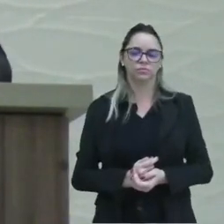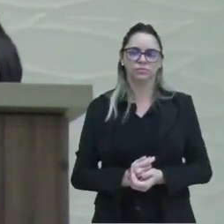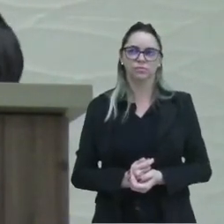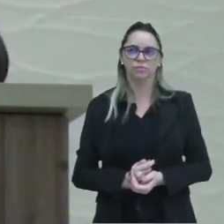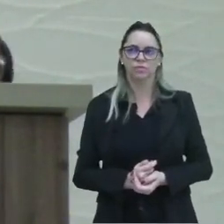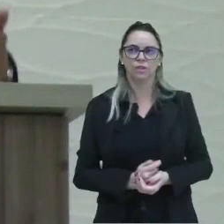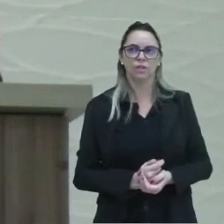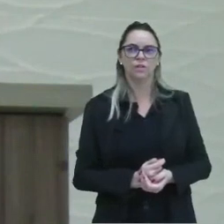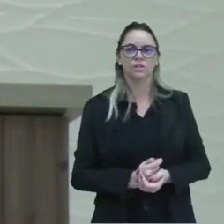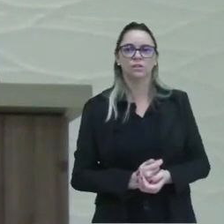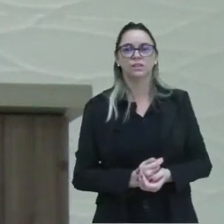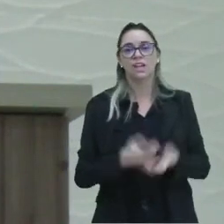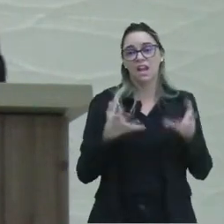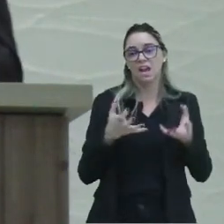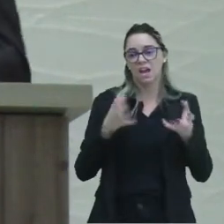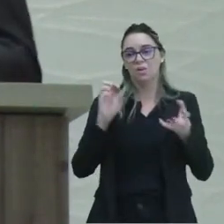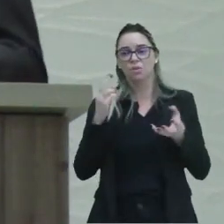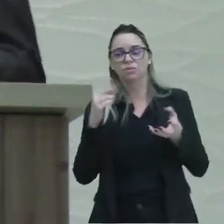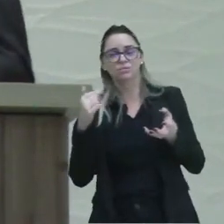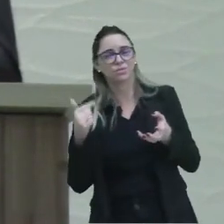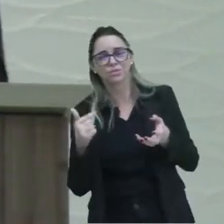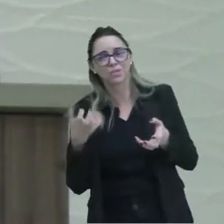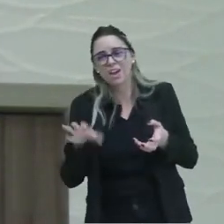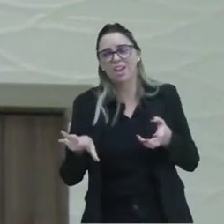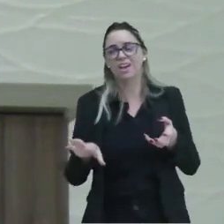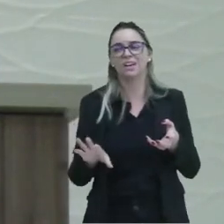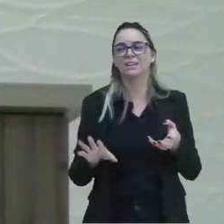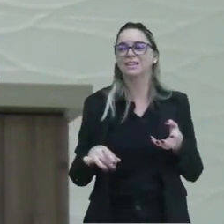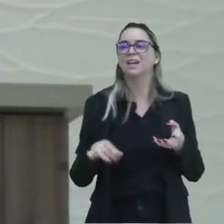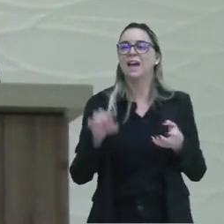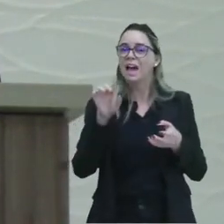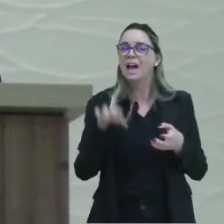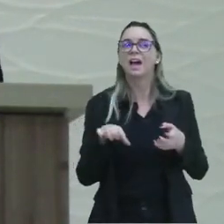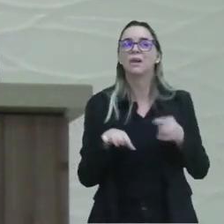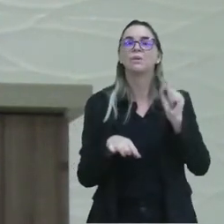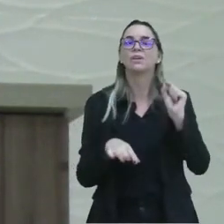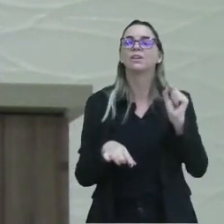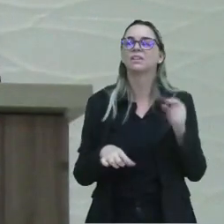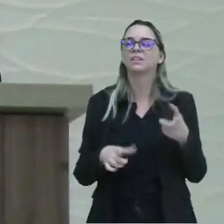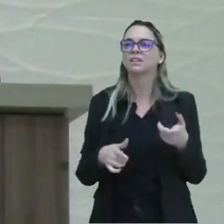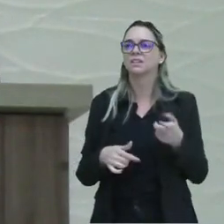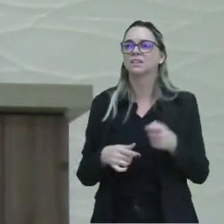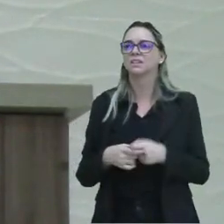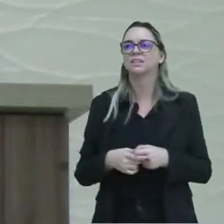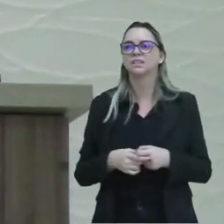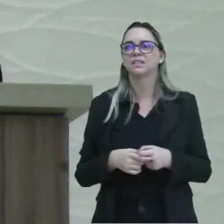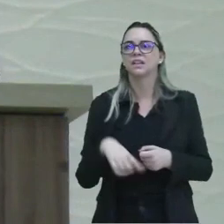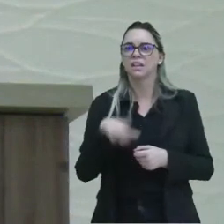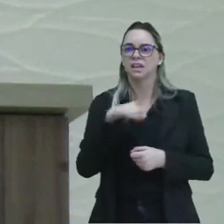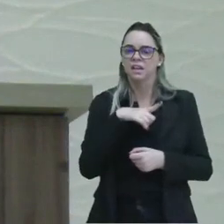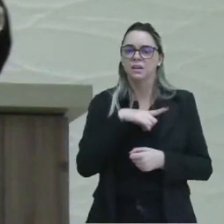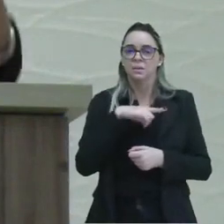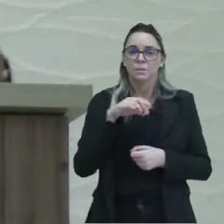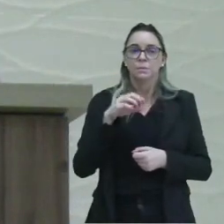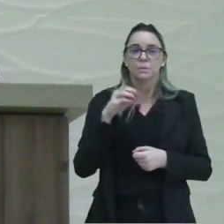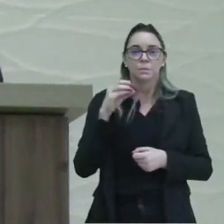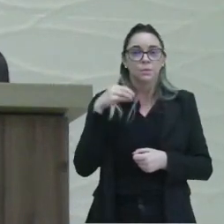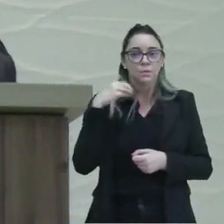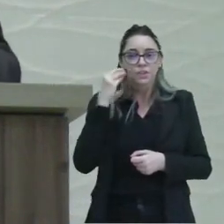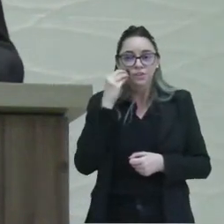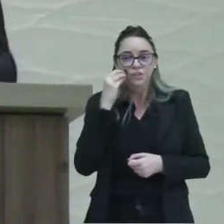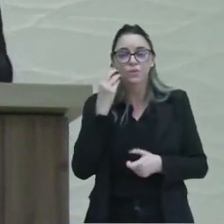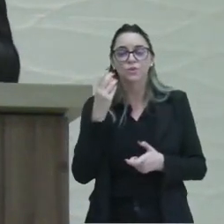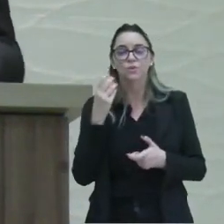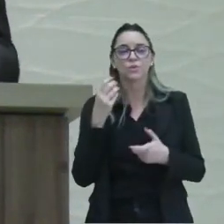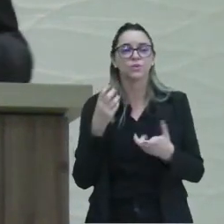de querer ou não querer. É como eu estou dizendo, é pertinente quando se há realmente um motivo aprazível